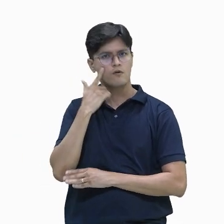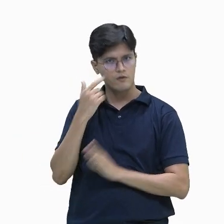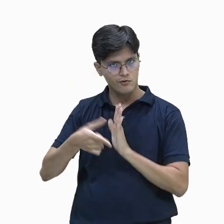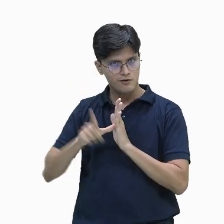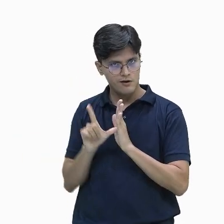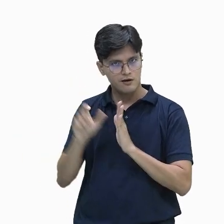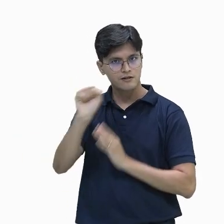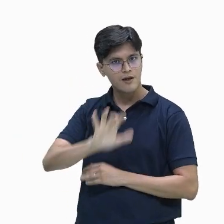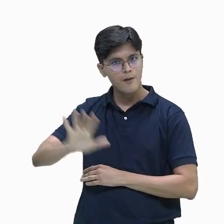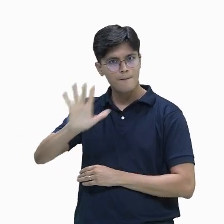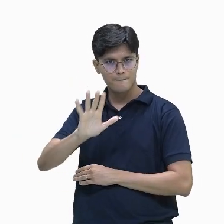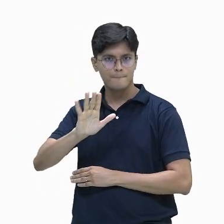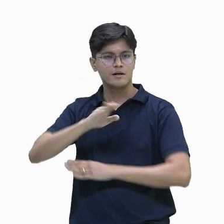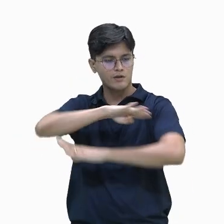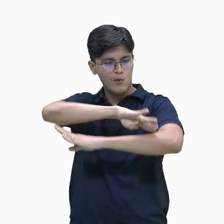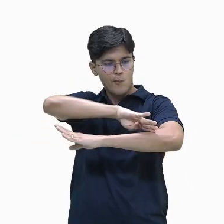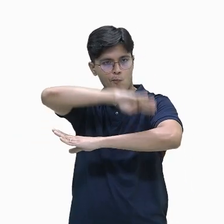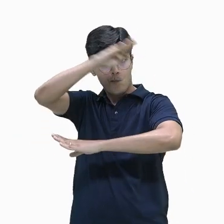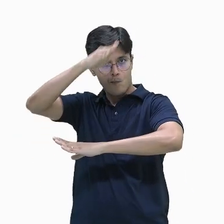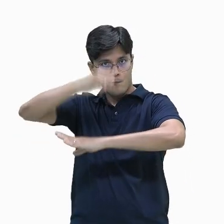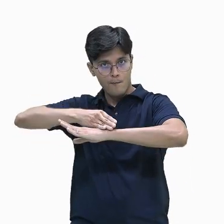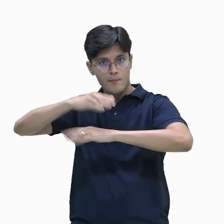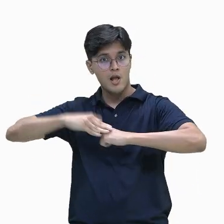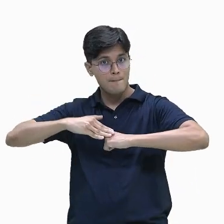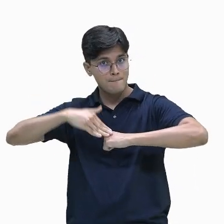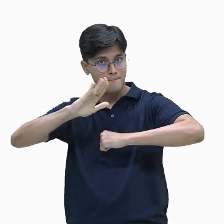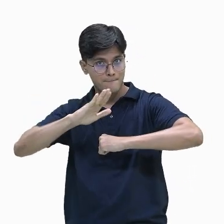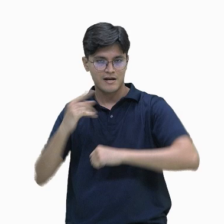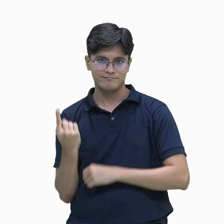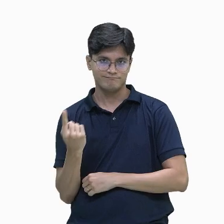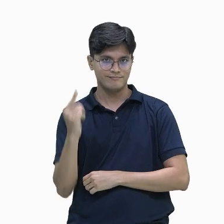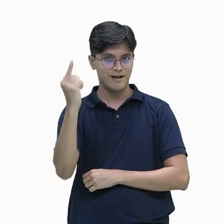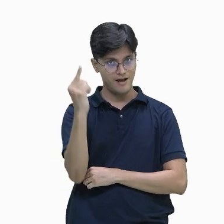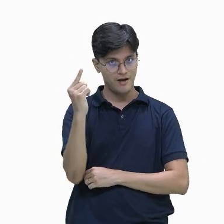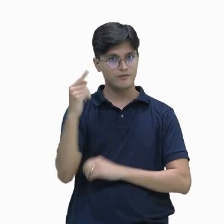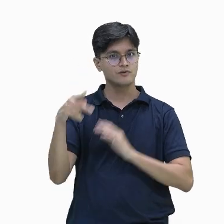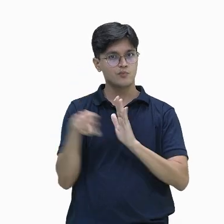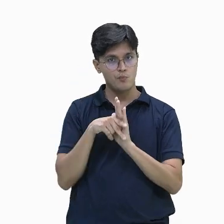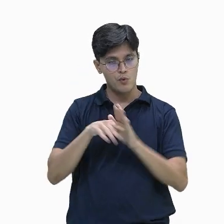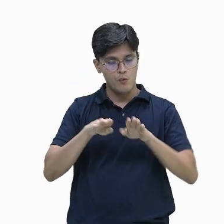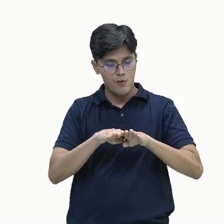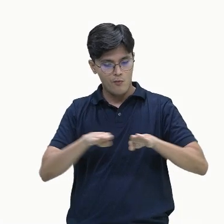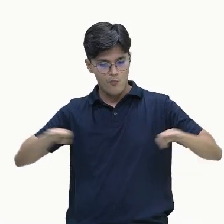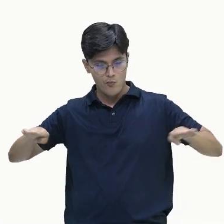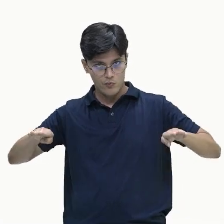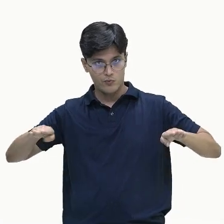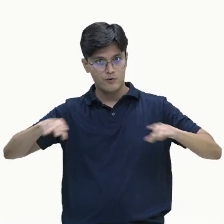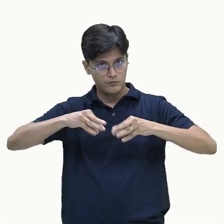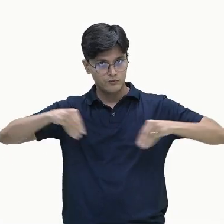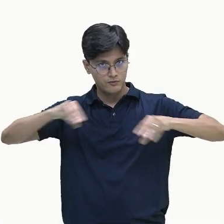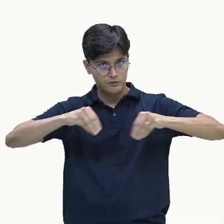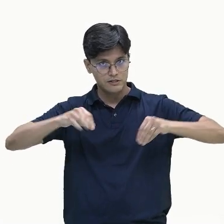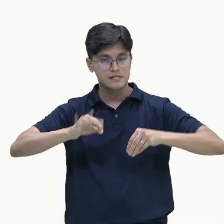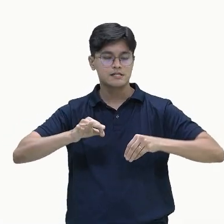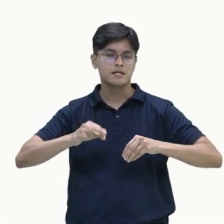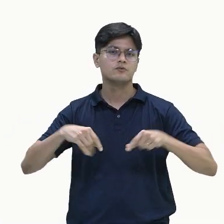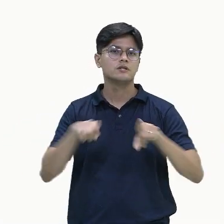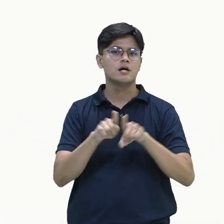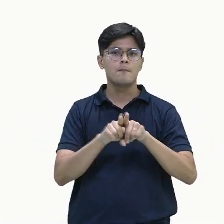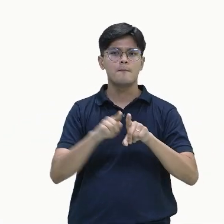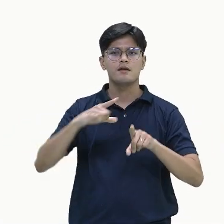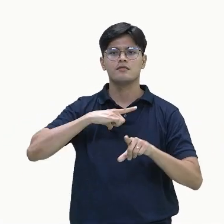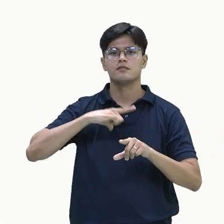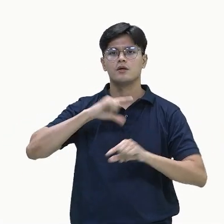imagem, né? Elas são as maiores elevações naturais da superfície terrestre que a gente observa. E aí nós temos também